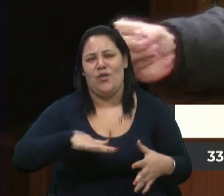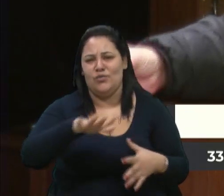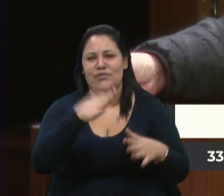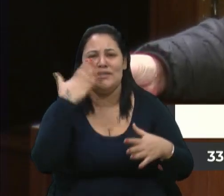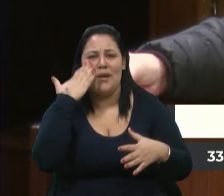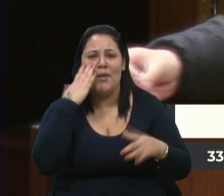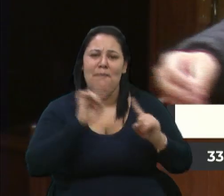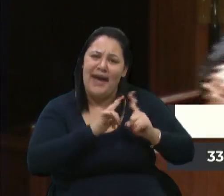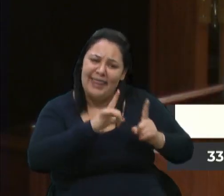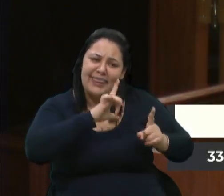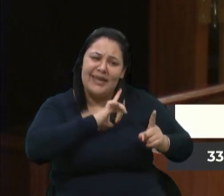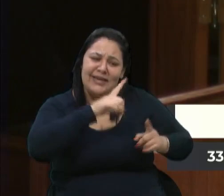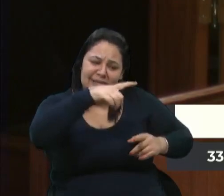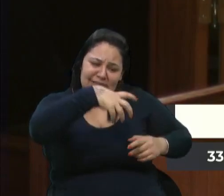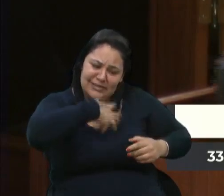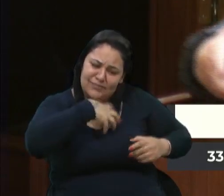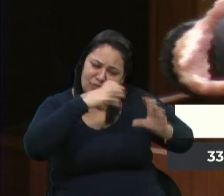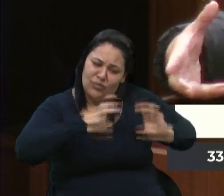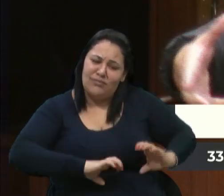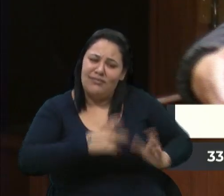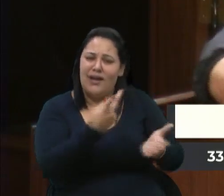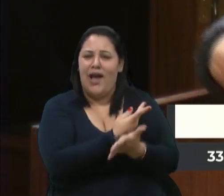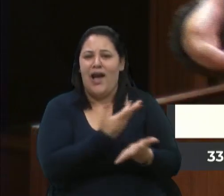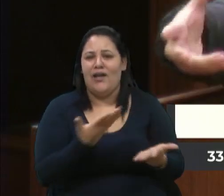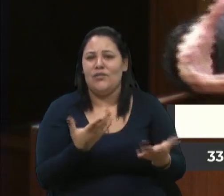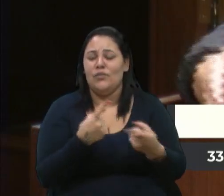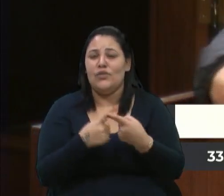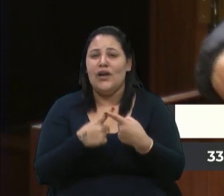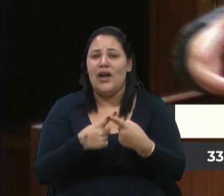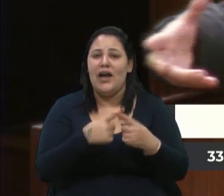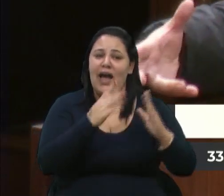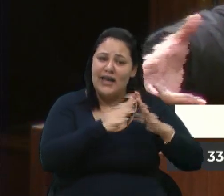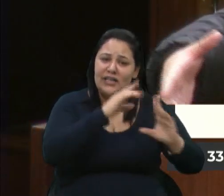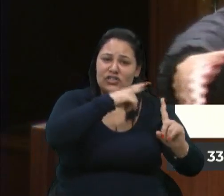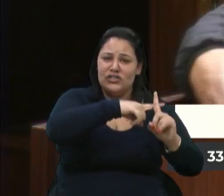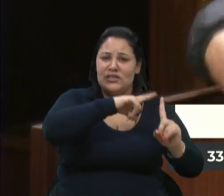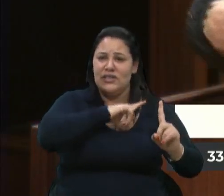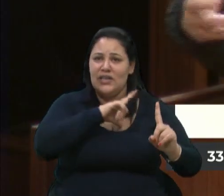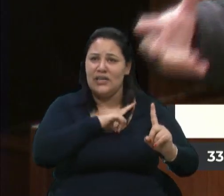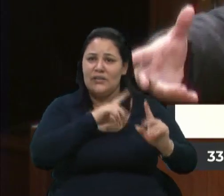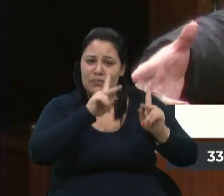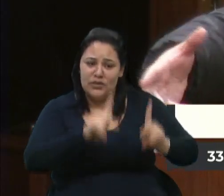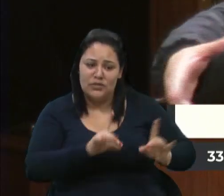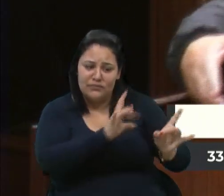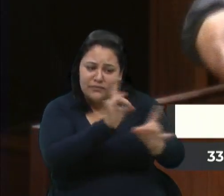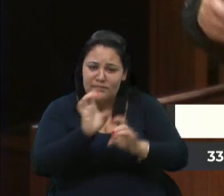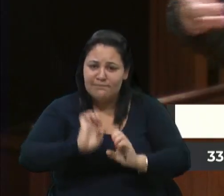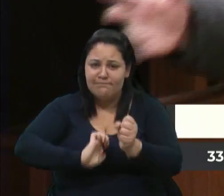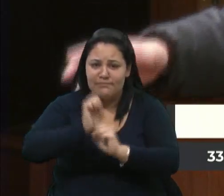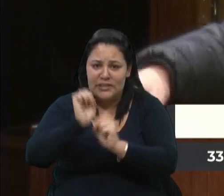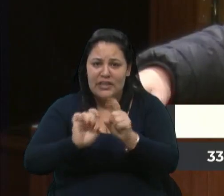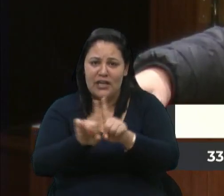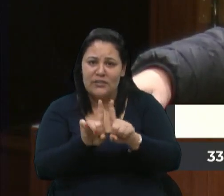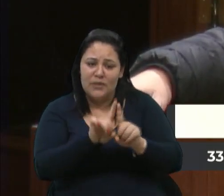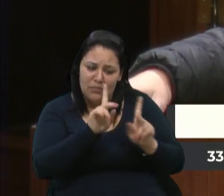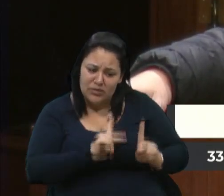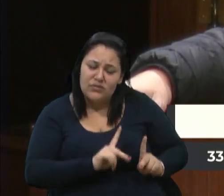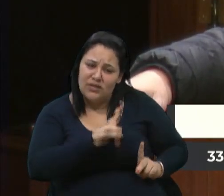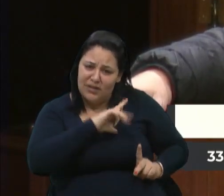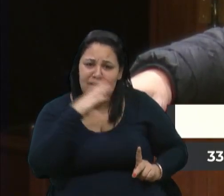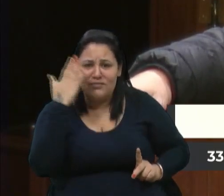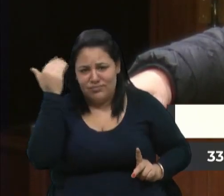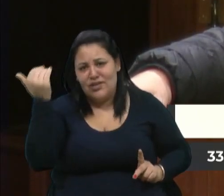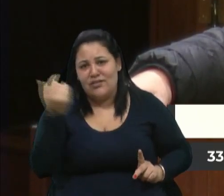esse tipo de procedimento, porque também a igreja tem os seus comerciantes, são empresários, são pessoas